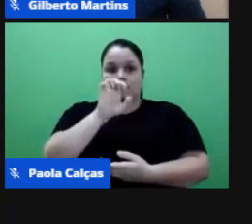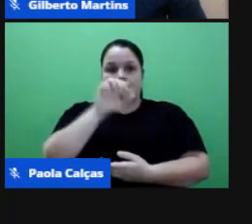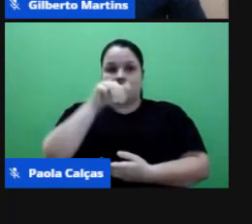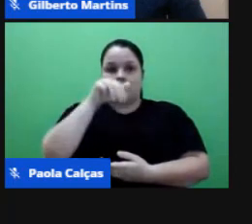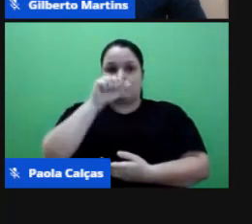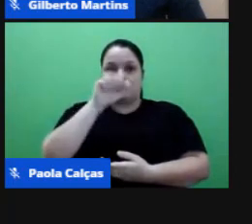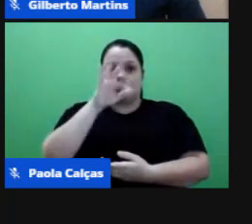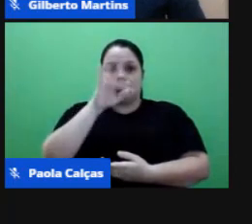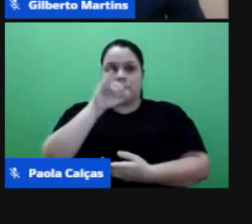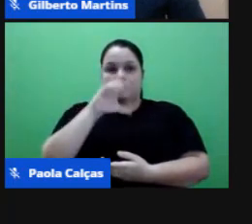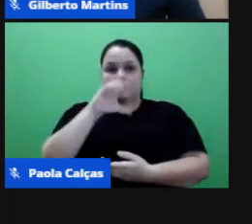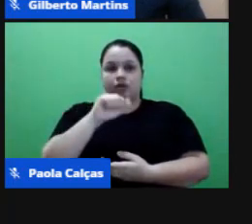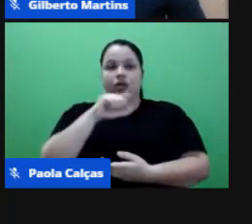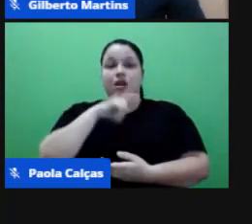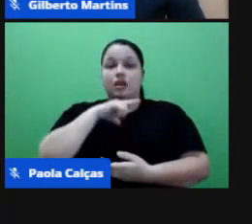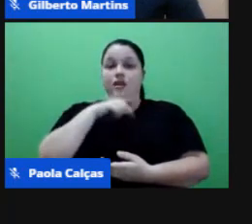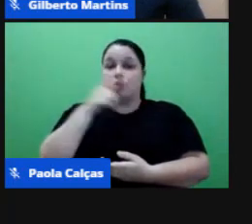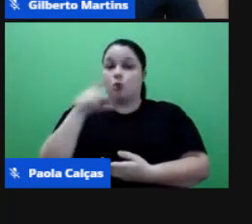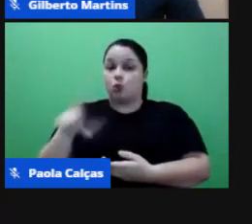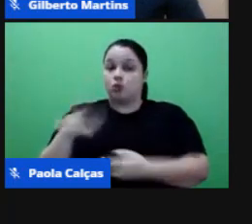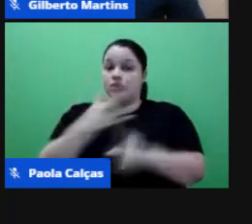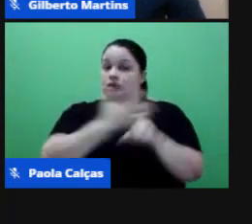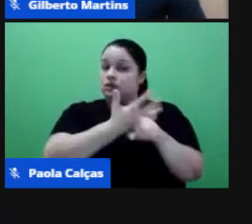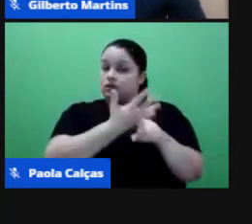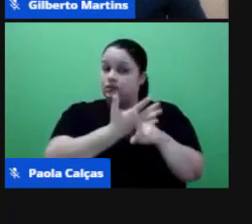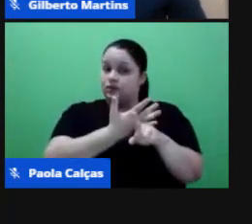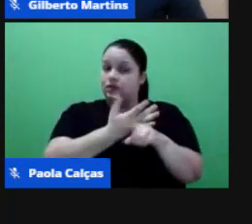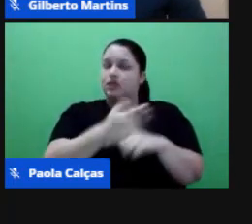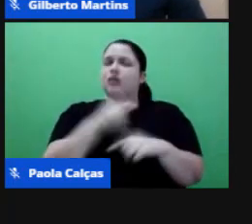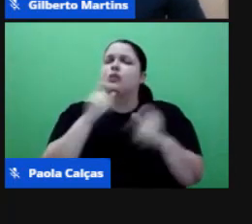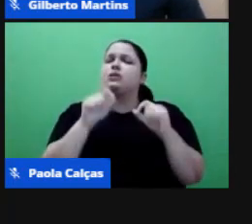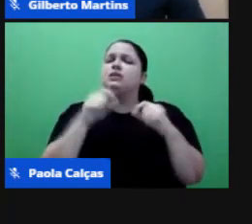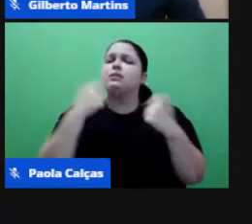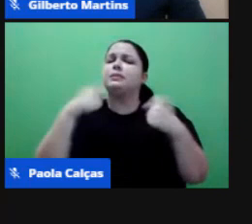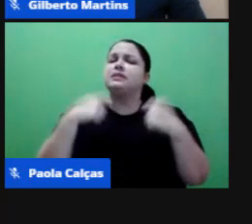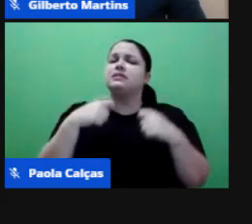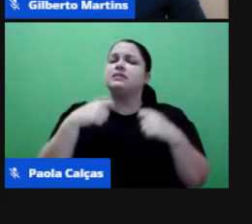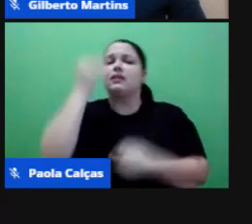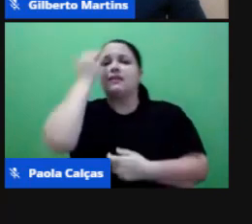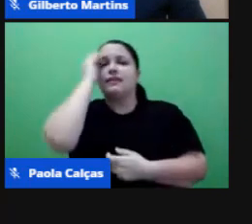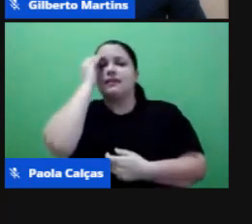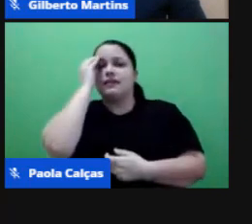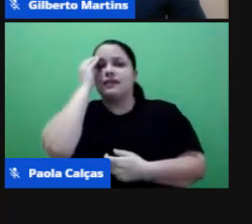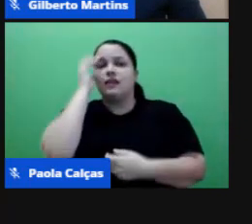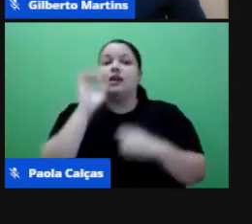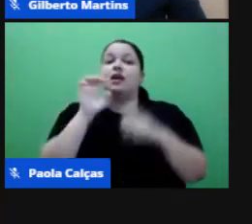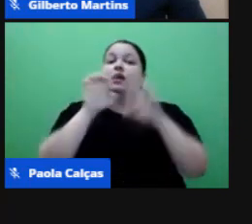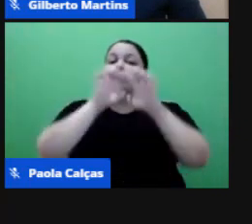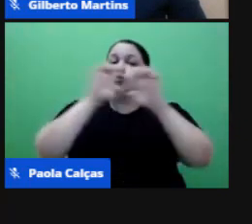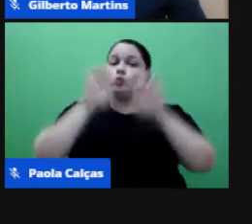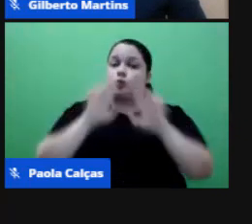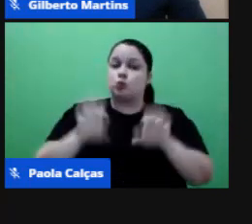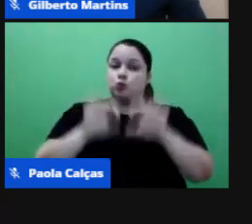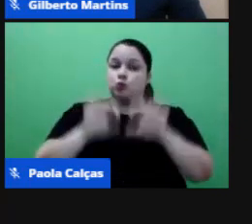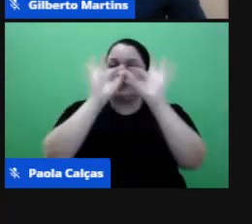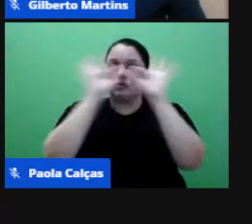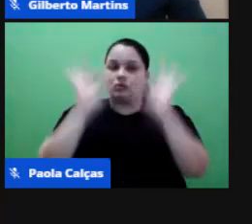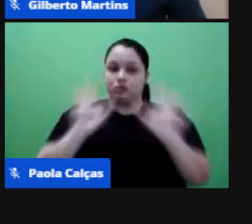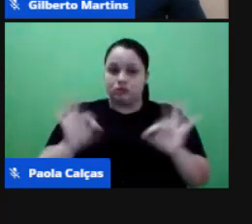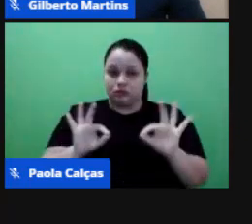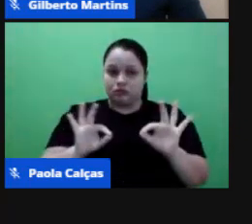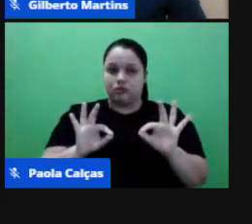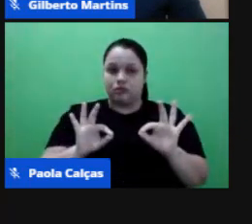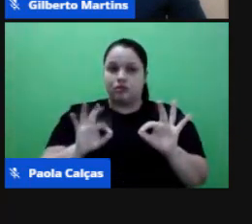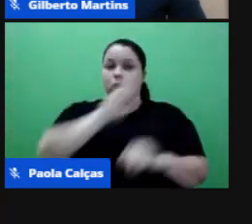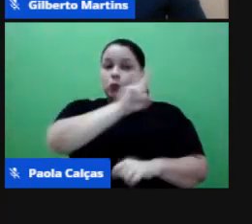curriculares. Então, o que é importante a gente entender em questão da estrutura do documento e das nomenclaturas dadas, tá